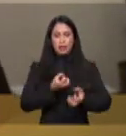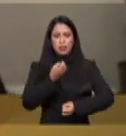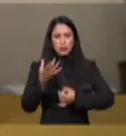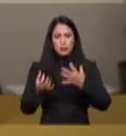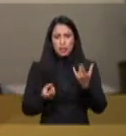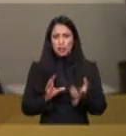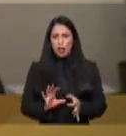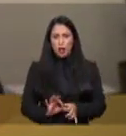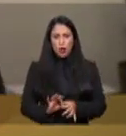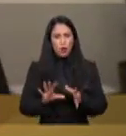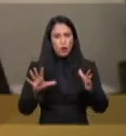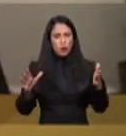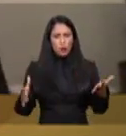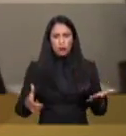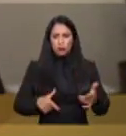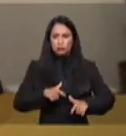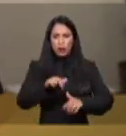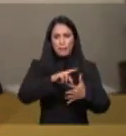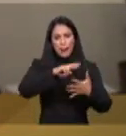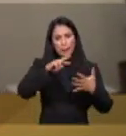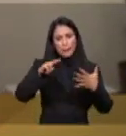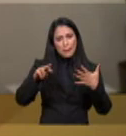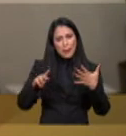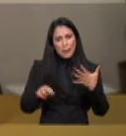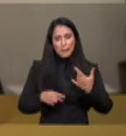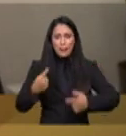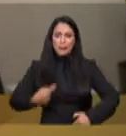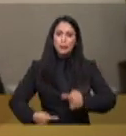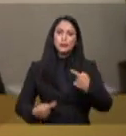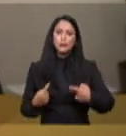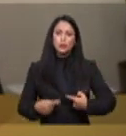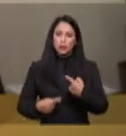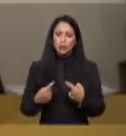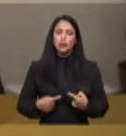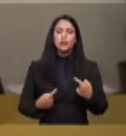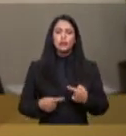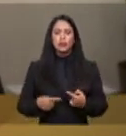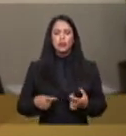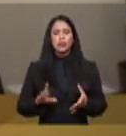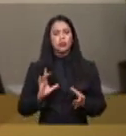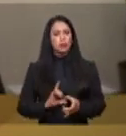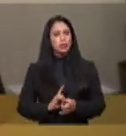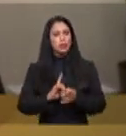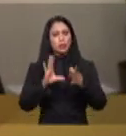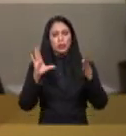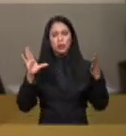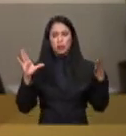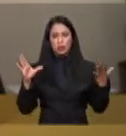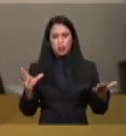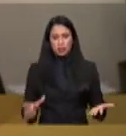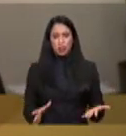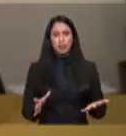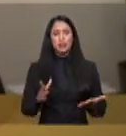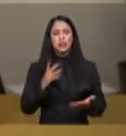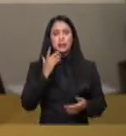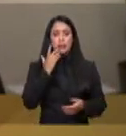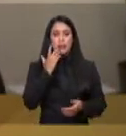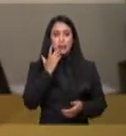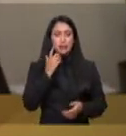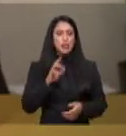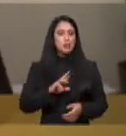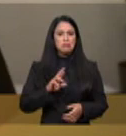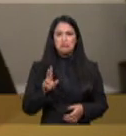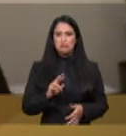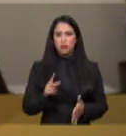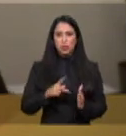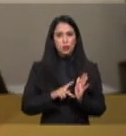livre iniciativa, o pluralismo político, o regime republicano e o princípio democrático, não significa